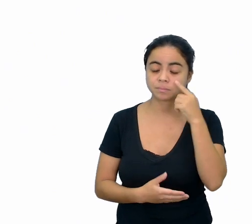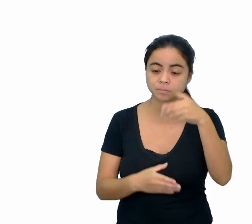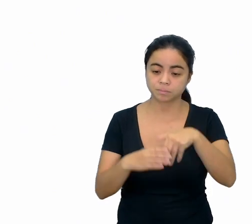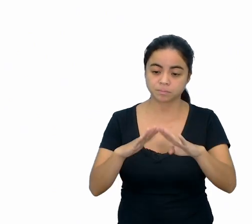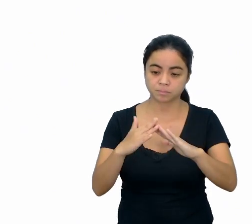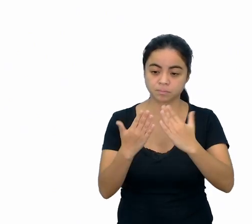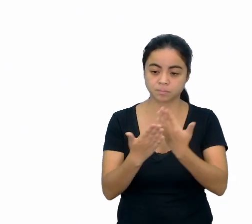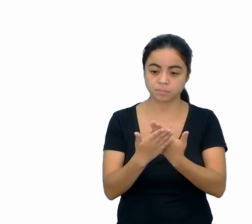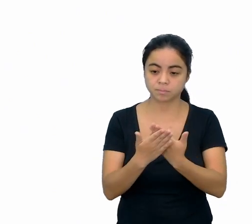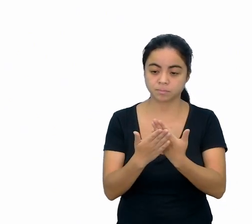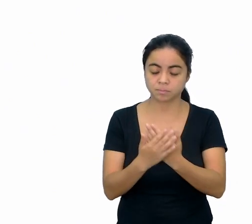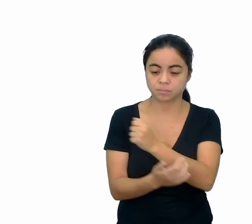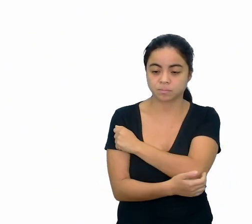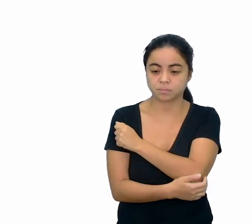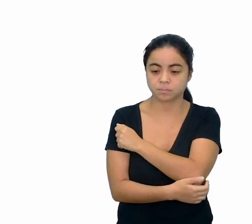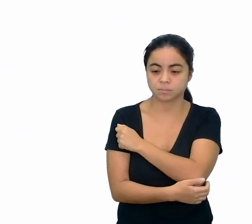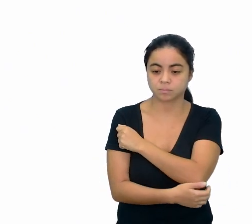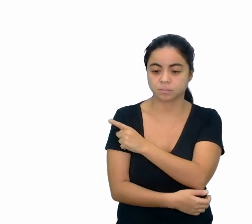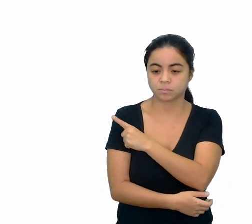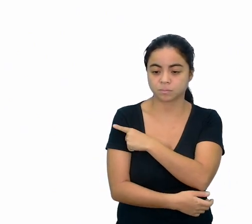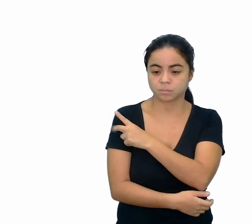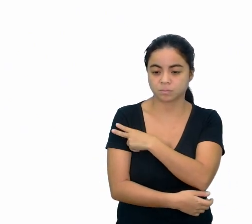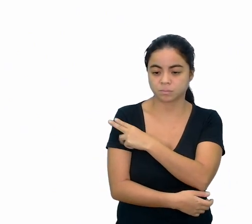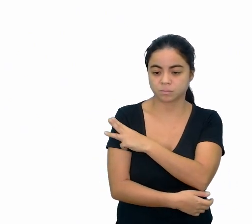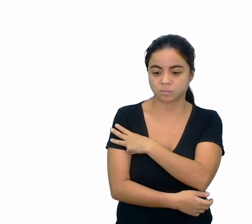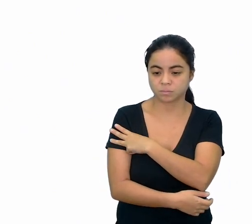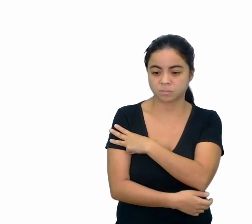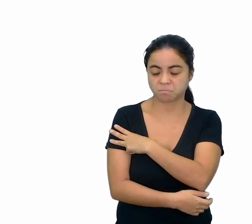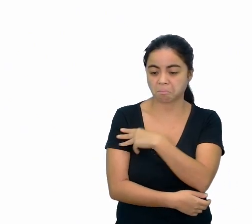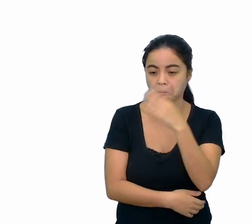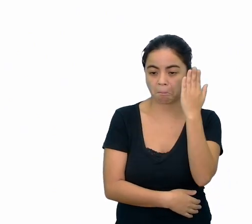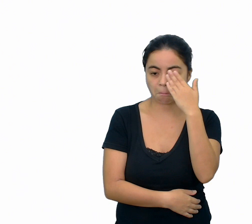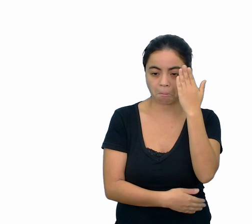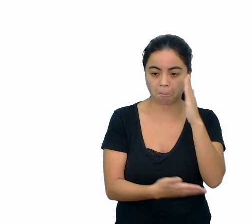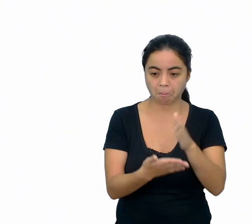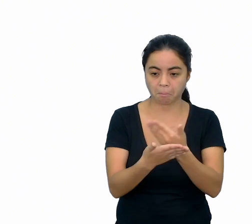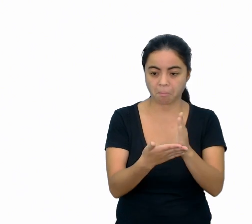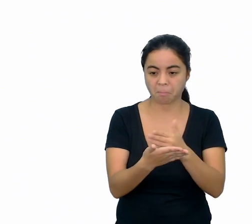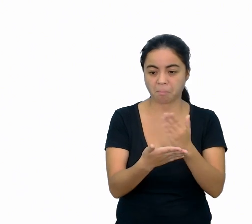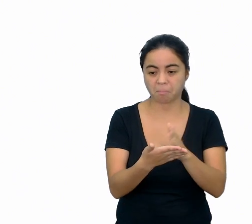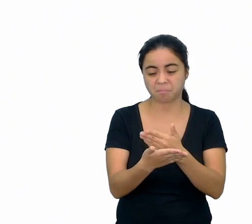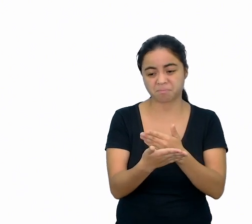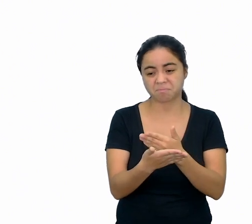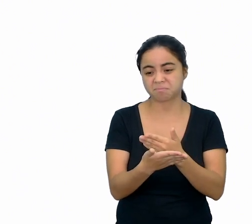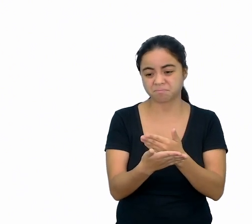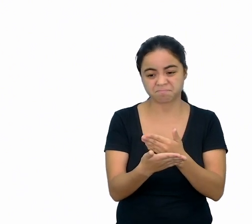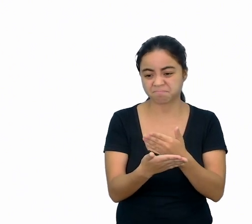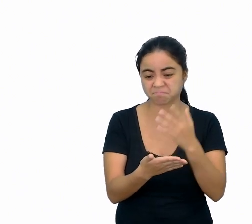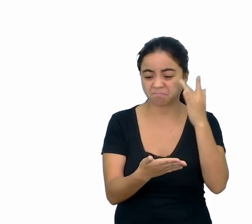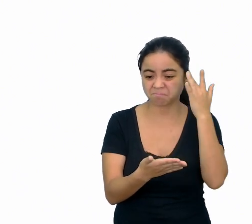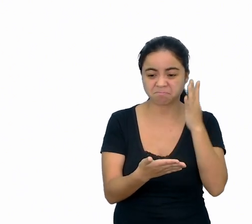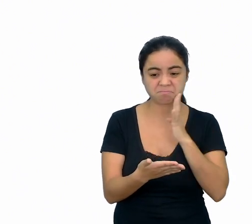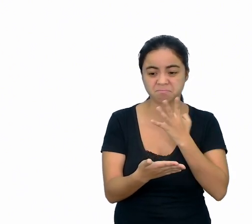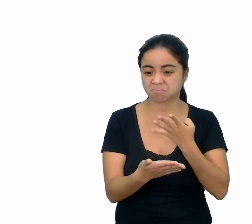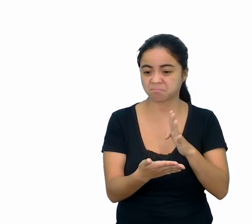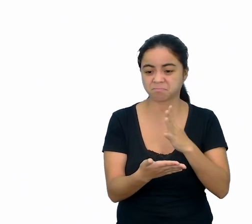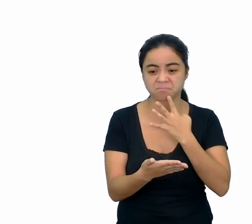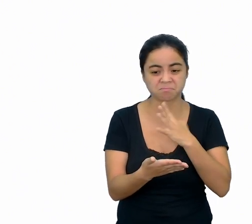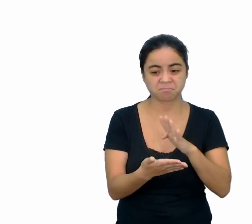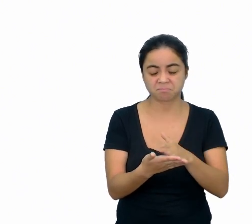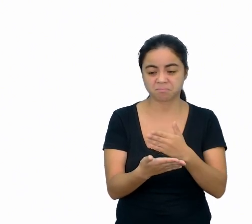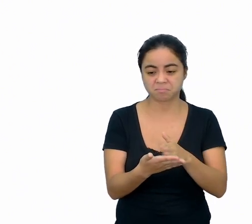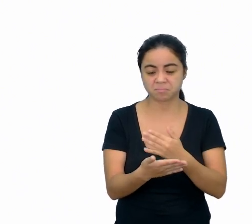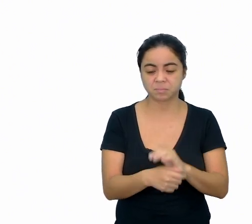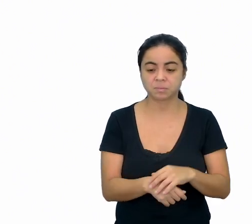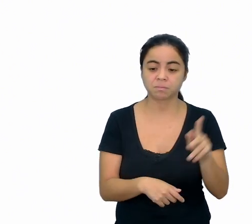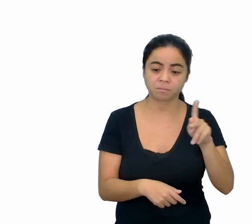alguns estudantes do primeiro e até do terceiro ano, eles não conhecem muitos deles. Uma professora, inclusive, relatou comigo que